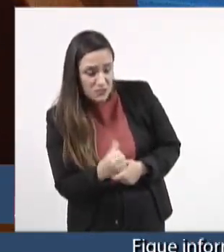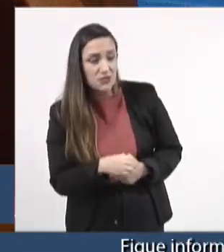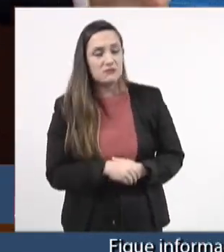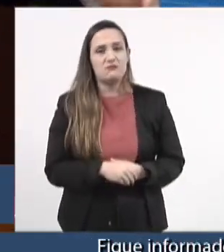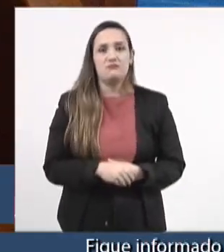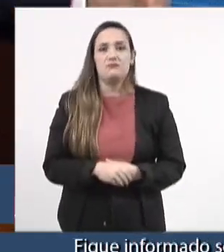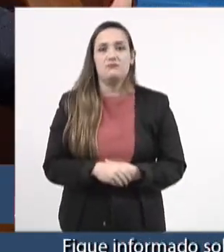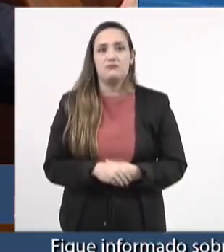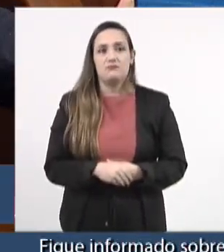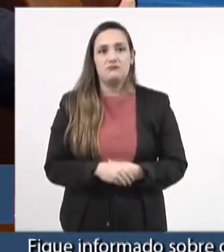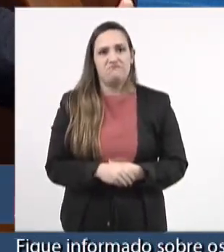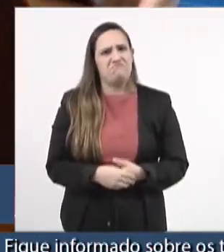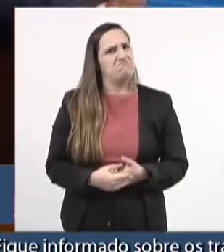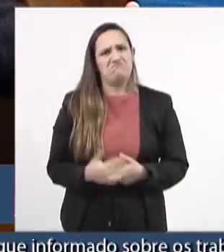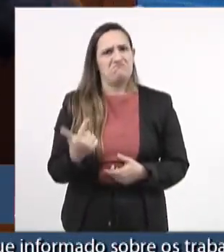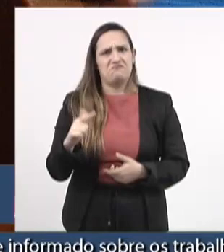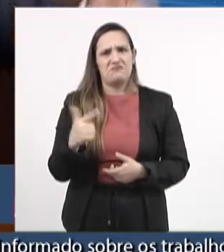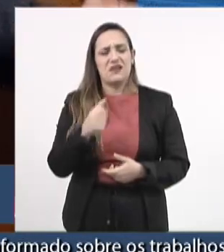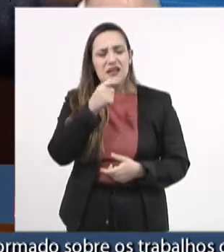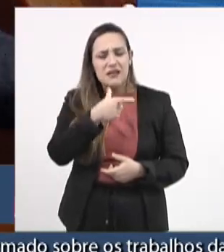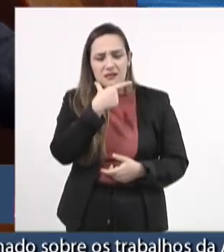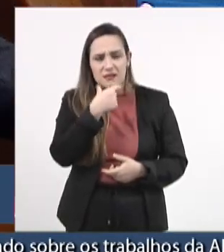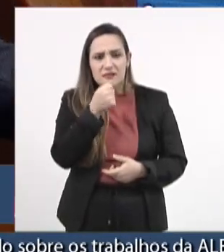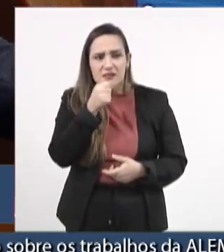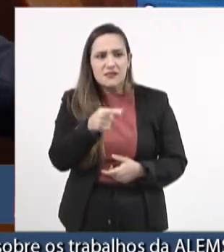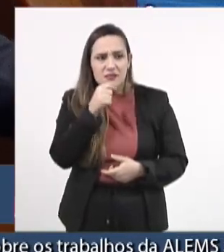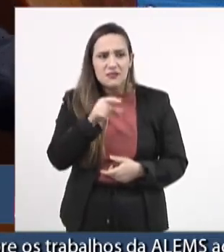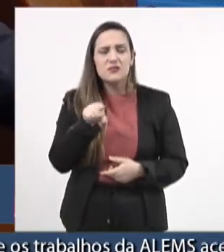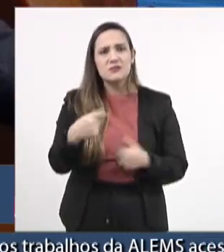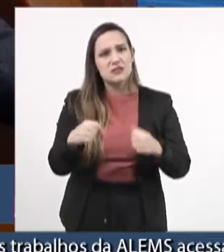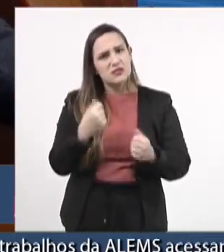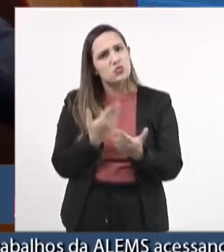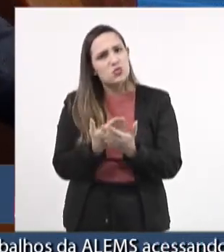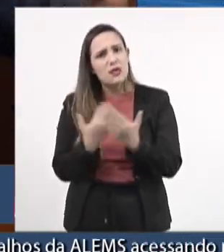Não existe isso. Estuda psicologia.